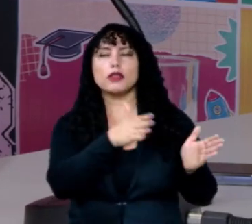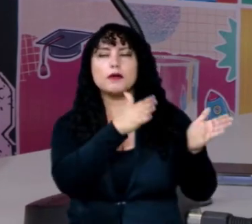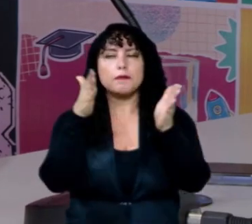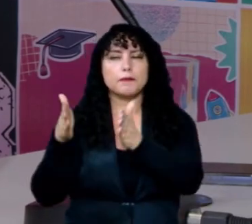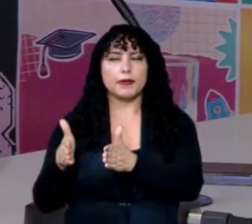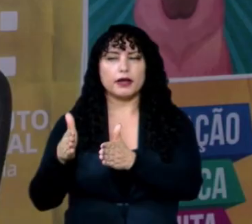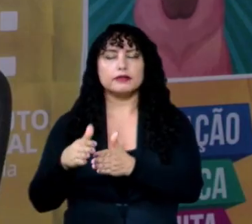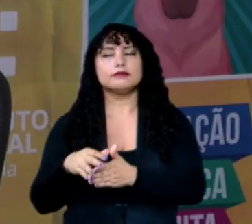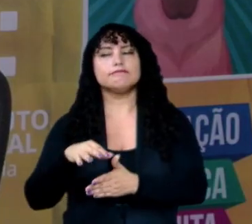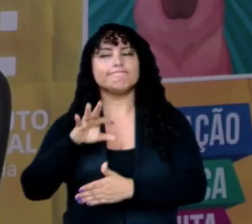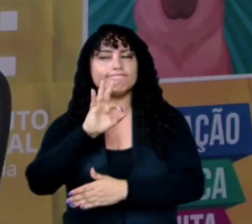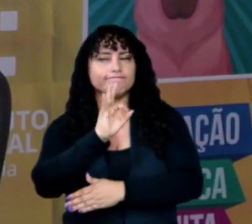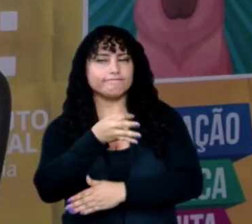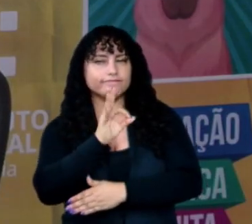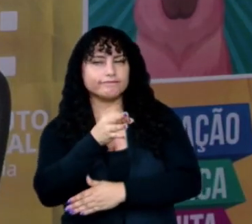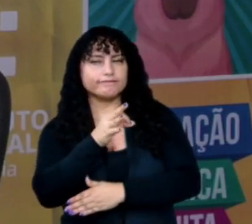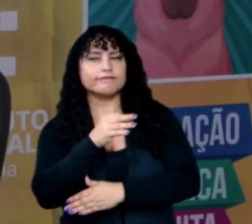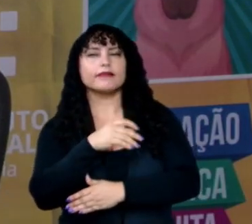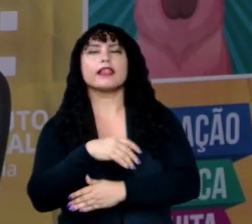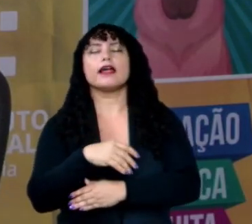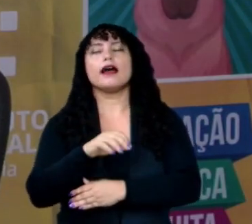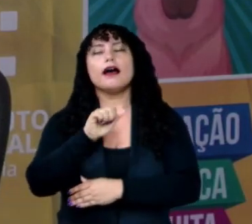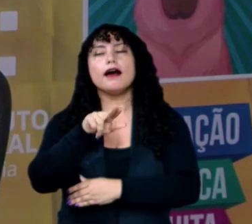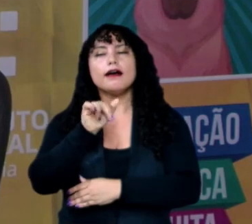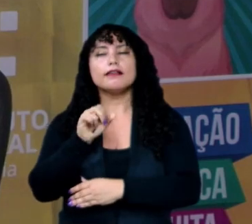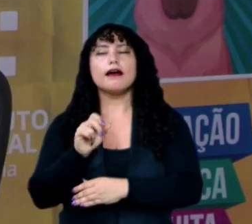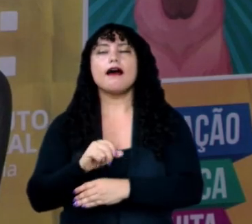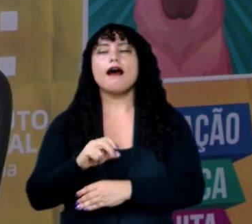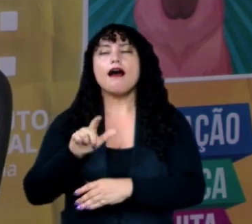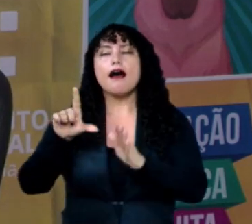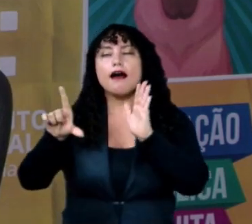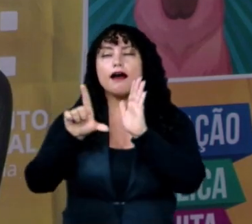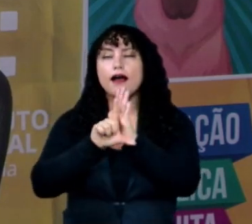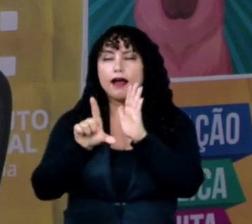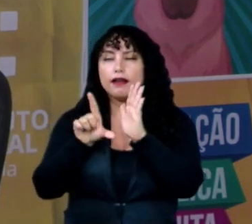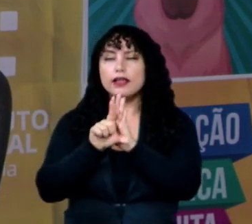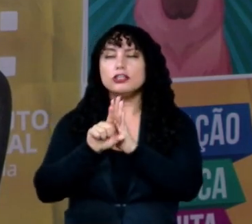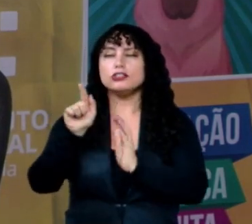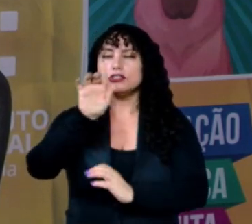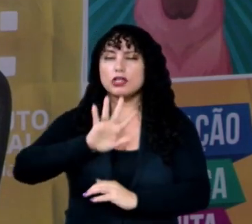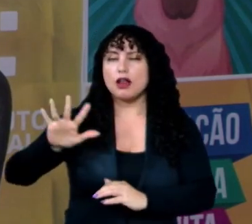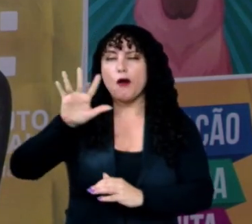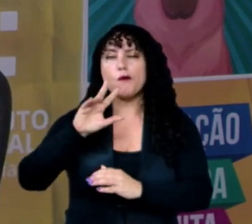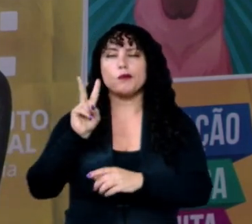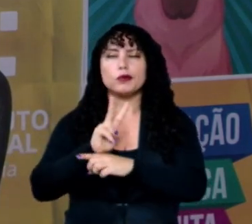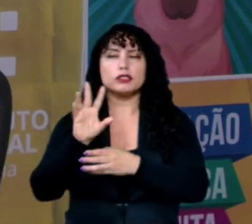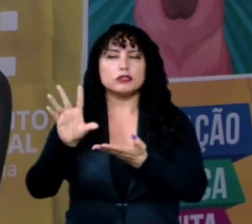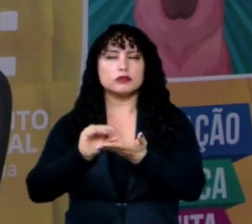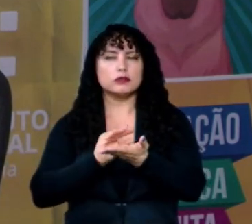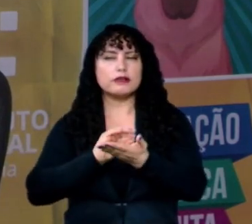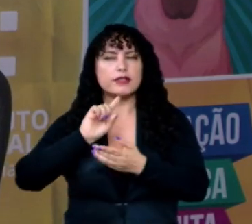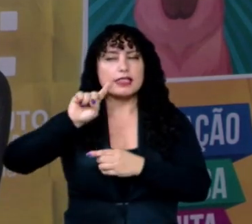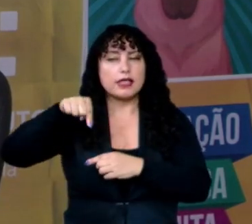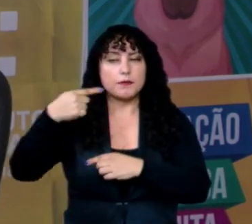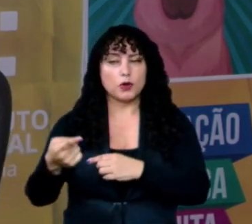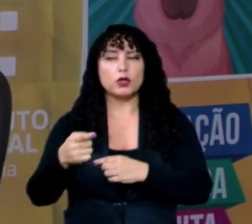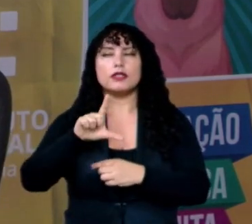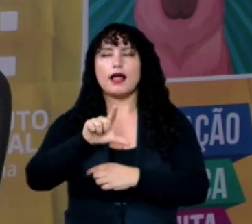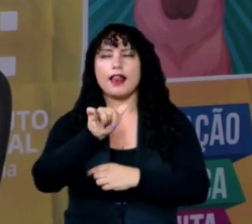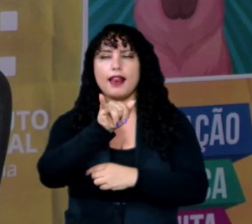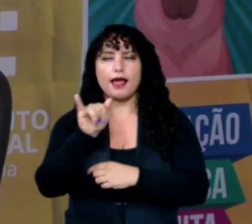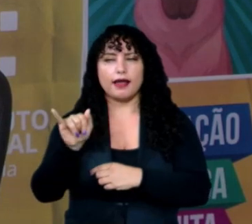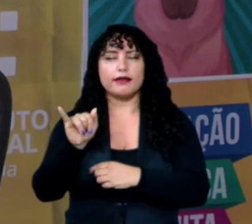Sem dúvida, Ana. A Lei Geral de Proteção de Dados, a LGPD, ela é uma lei que vem depois da LAI,